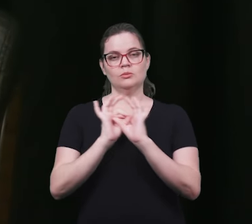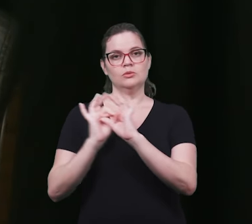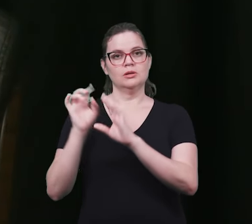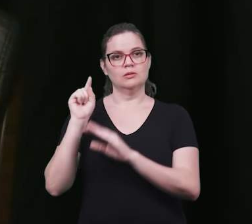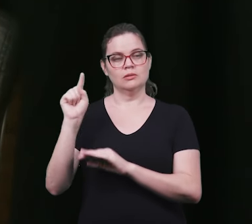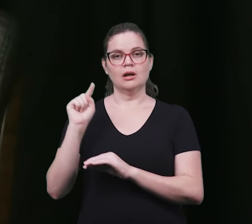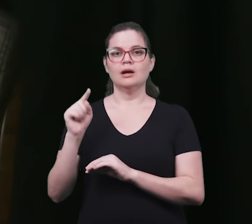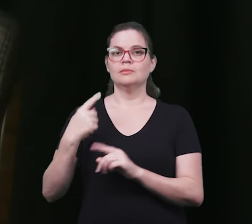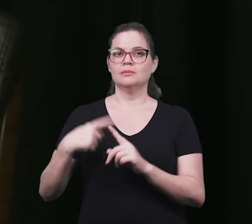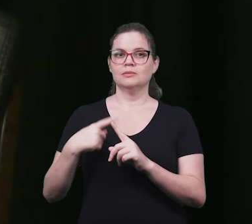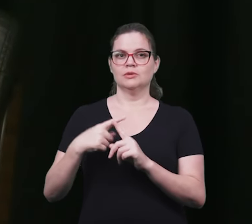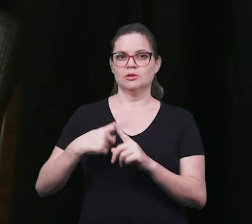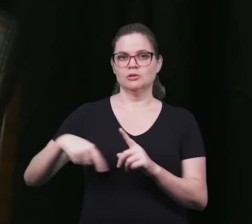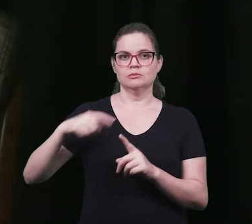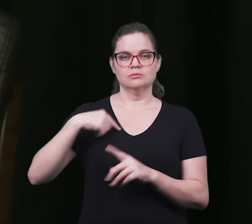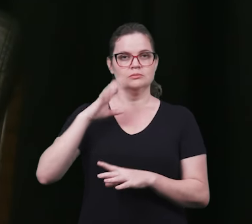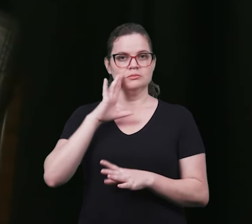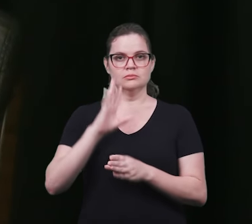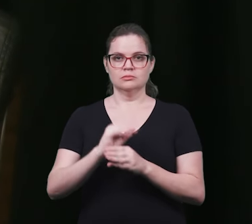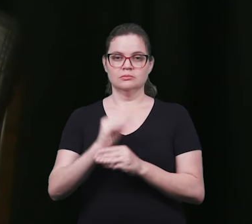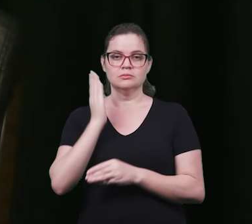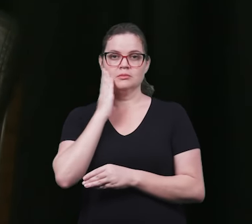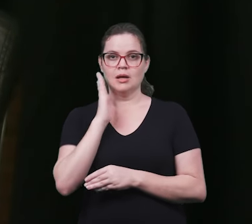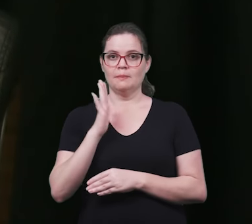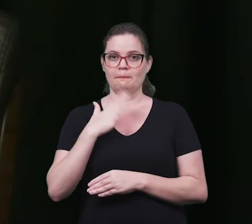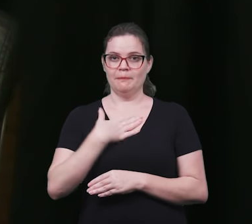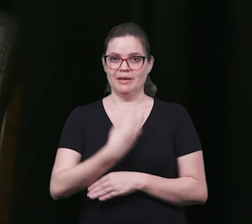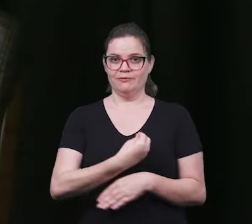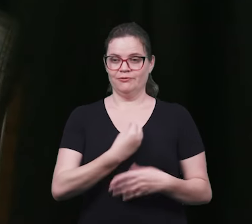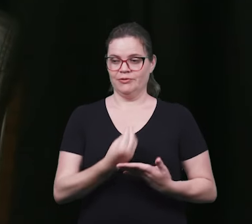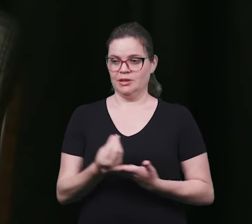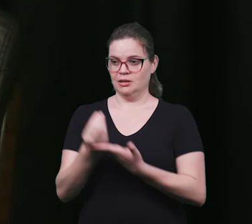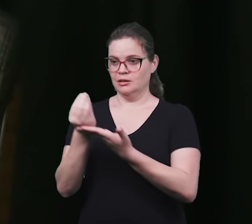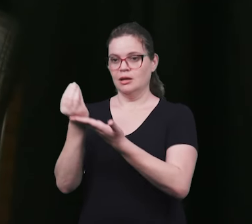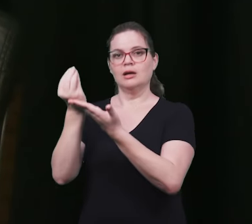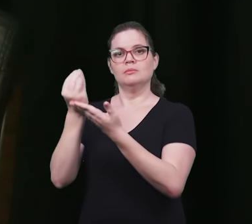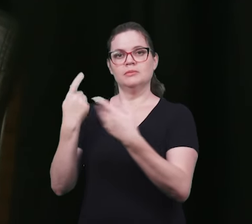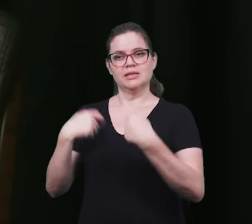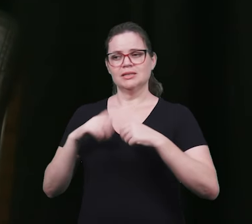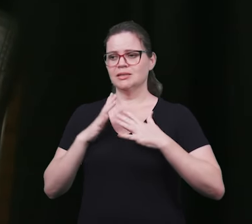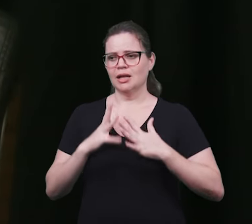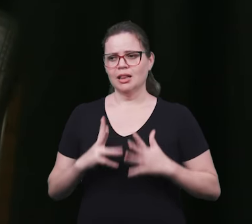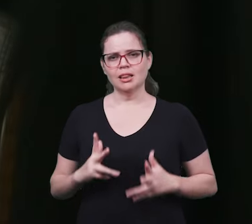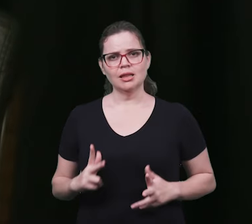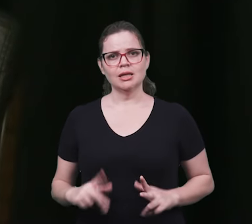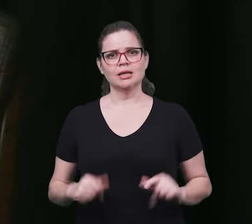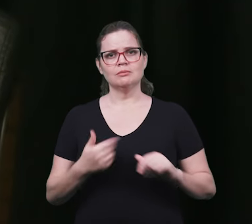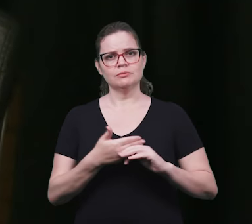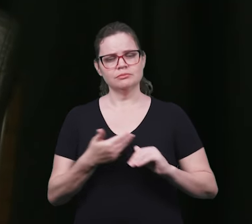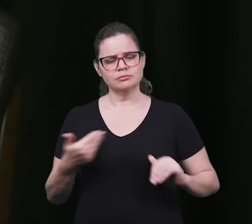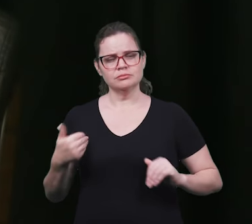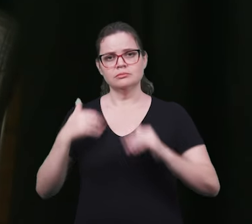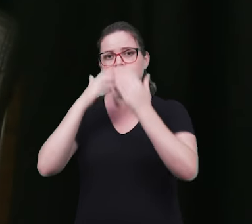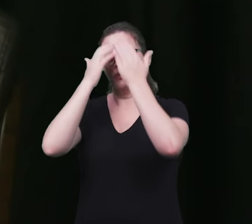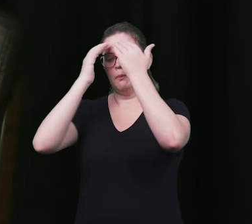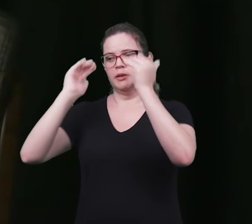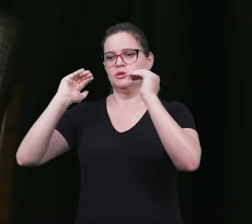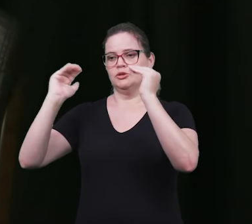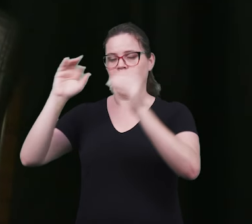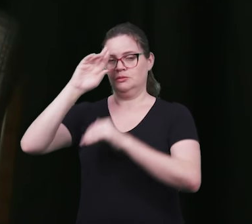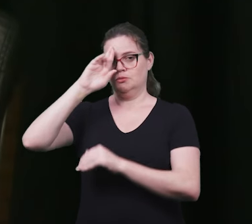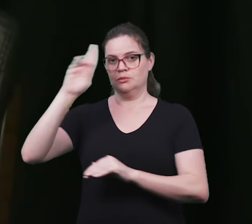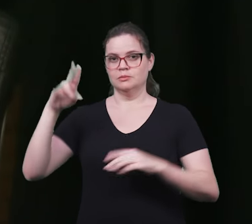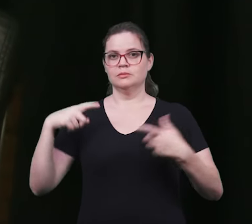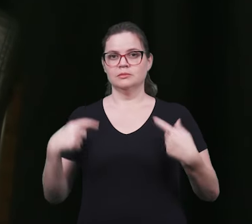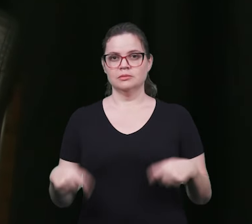há, para nós, não há outro motivo a não ser aquele período em santificação, ou seja, em obediência,